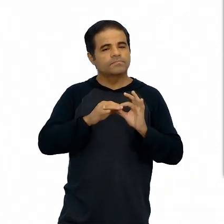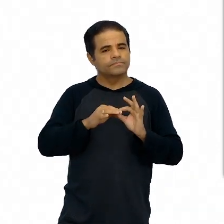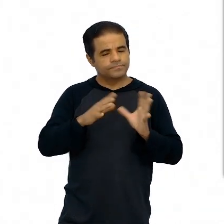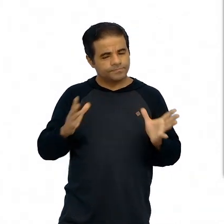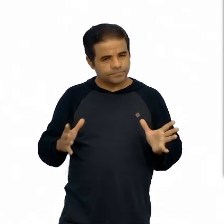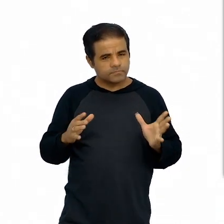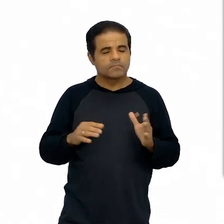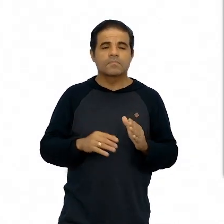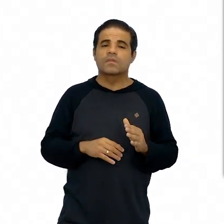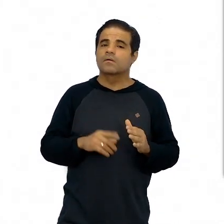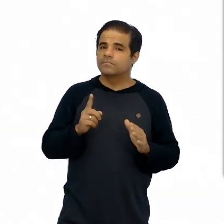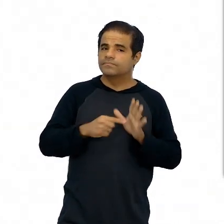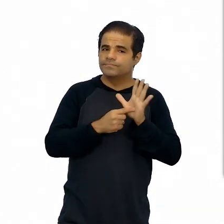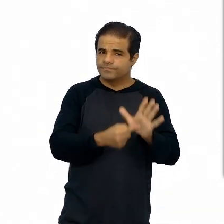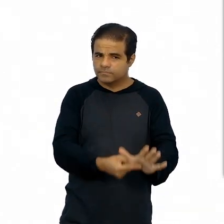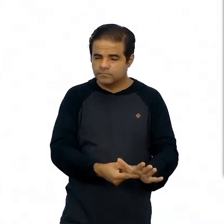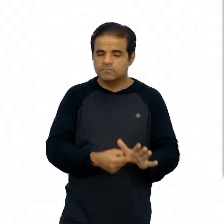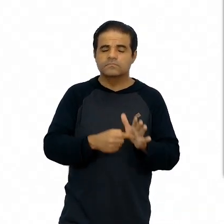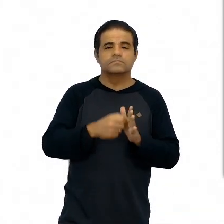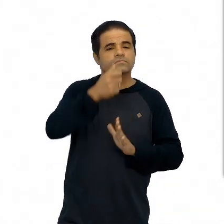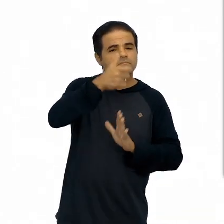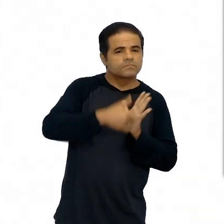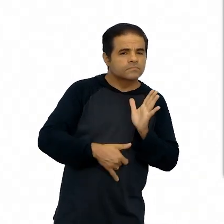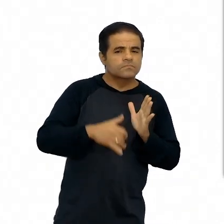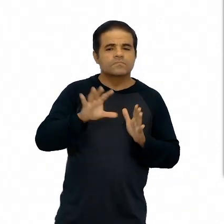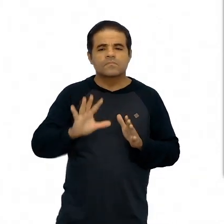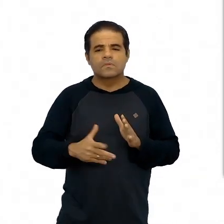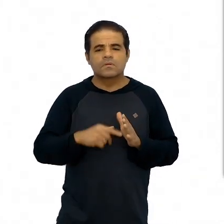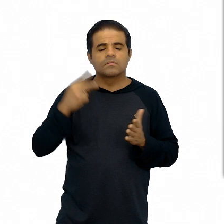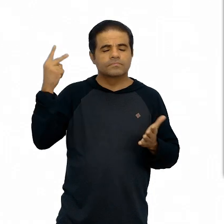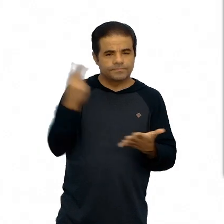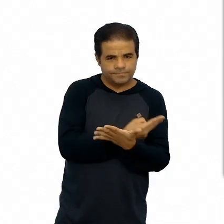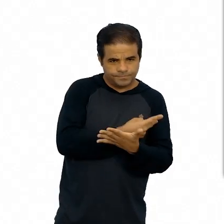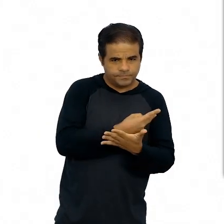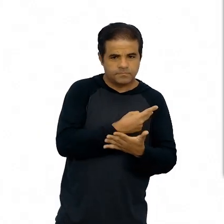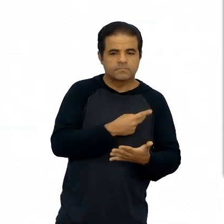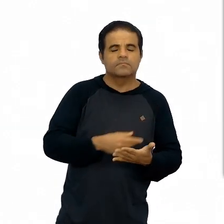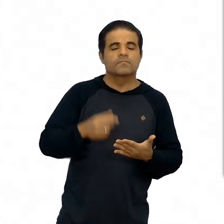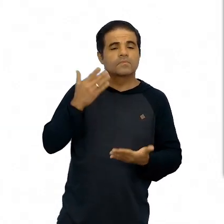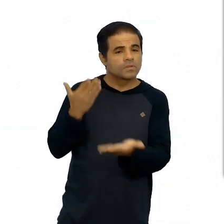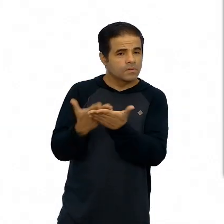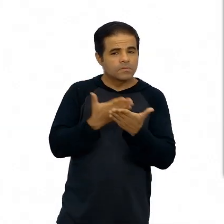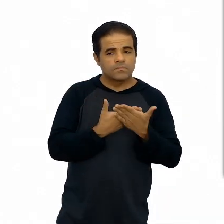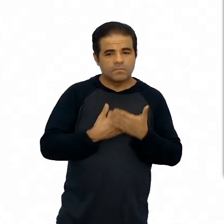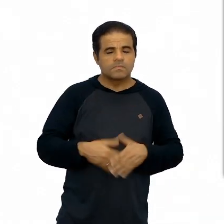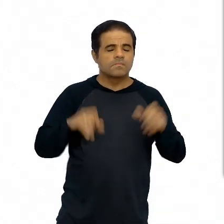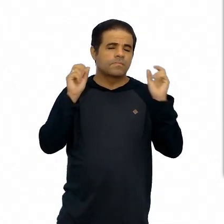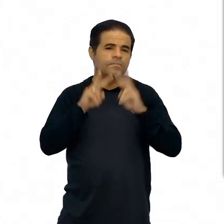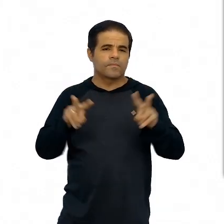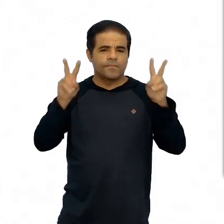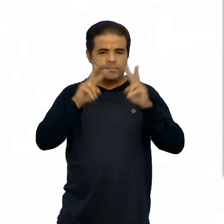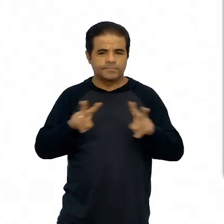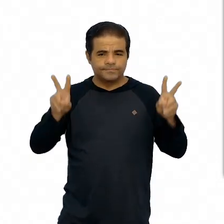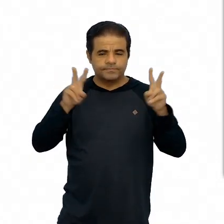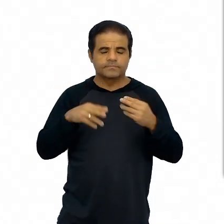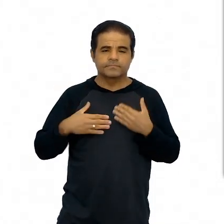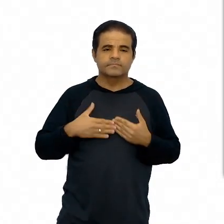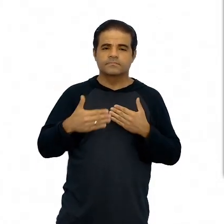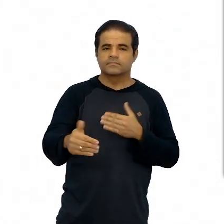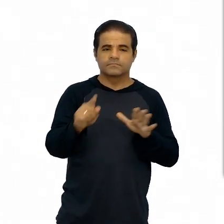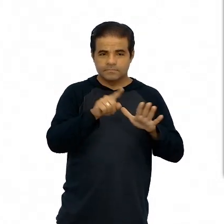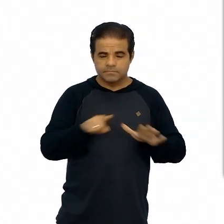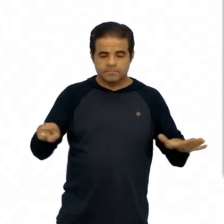decomposição. Quando se aborda a decomposição, acontecem muitos erros. Os estudantes visualizam a